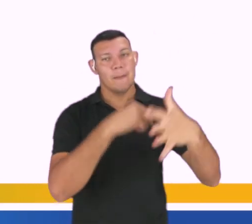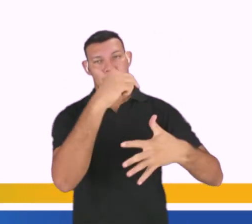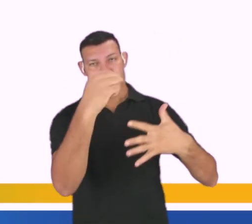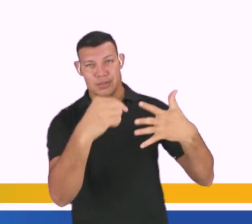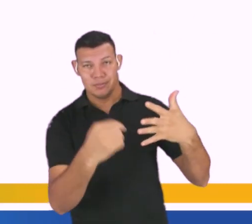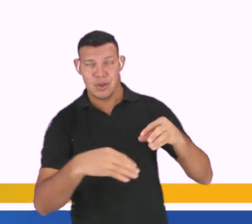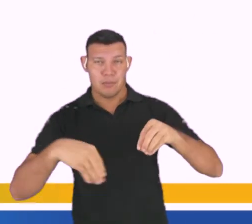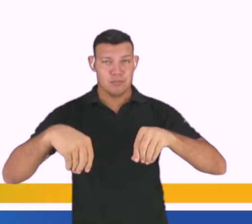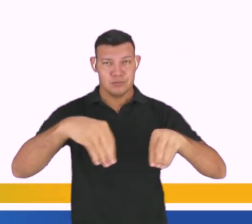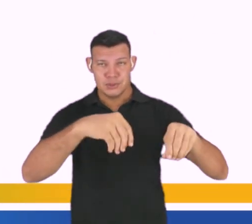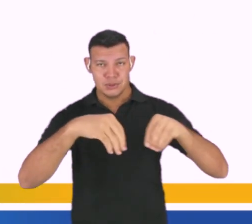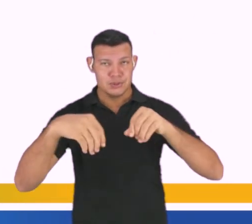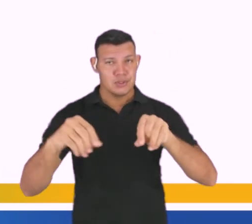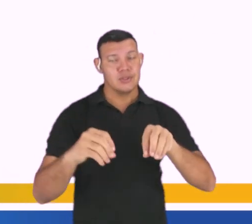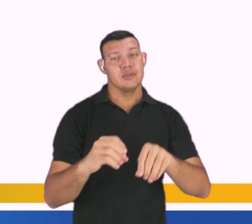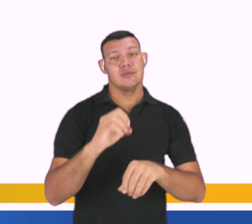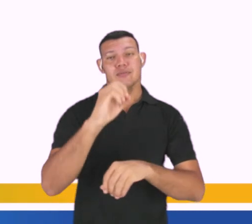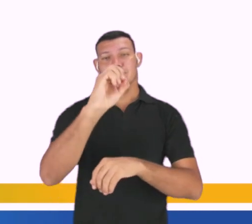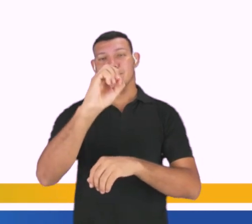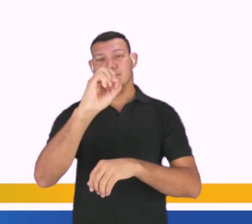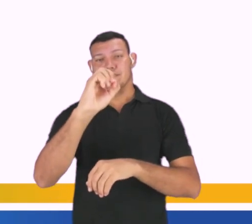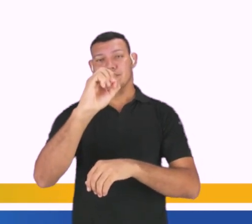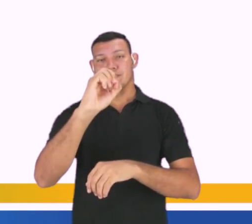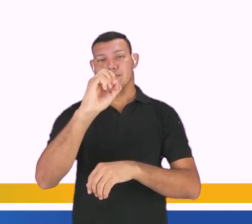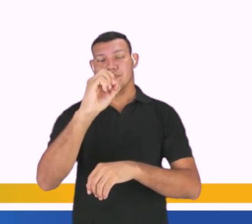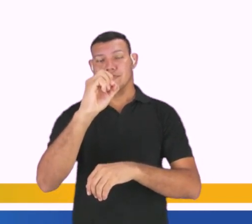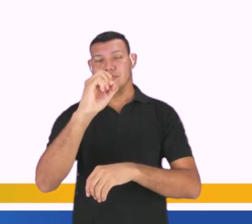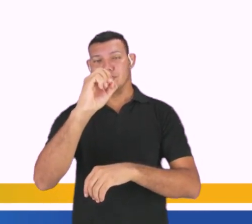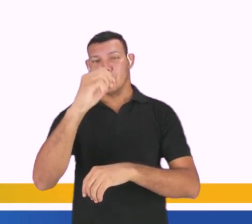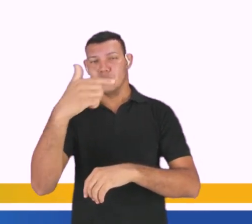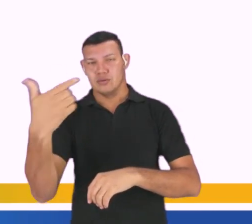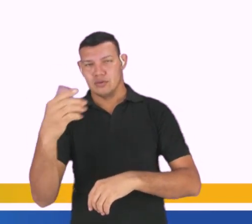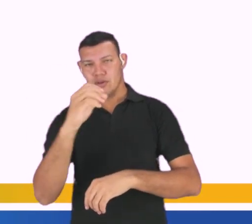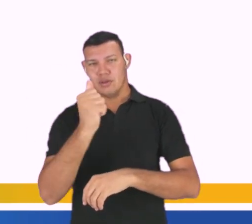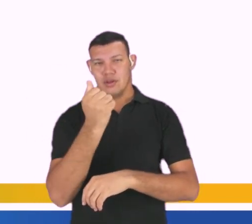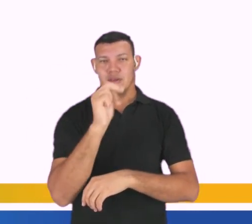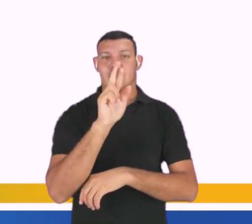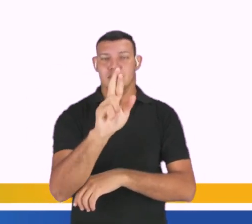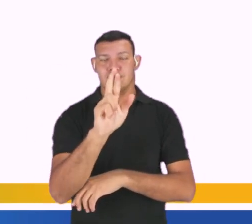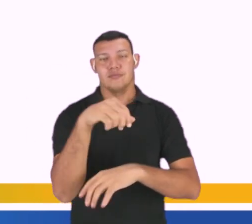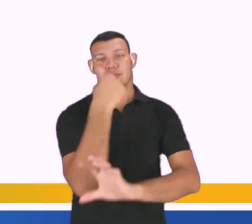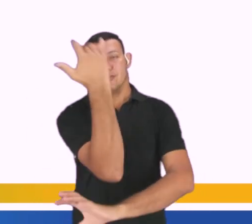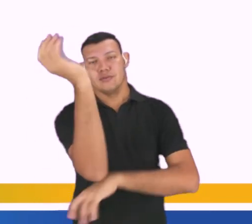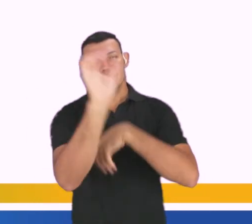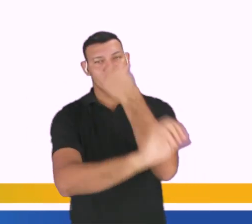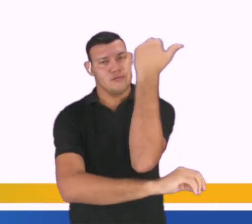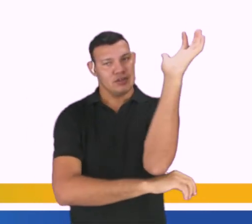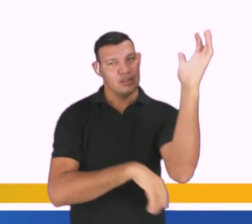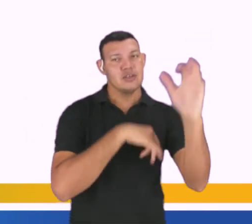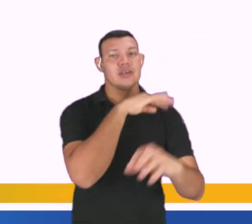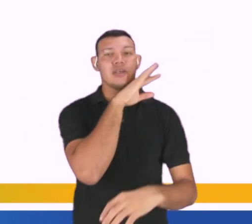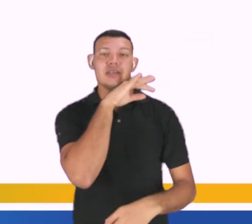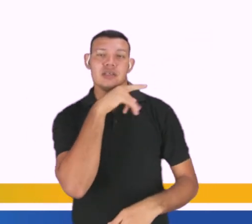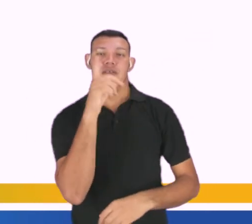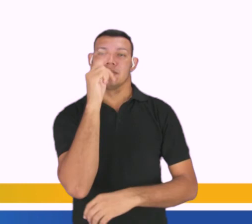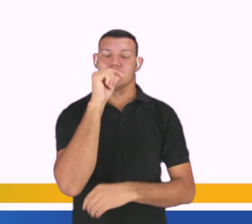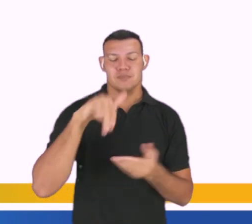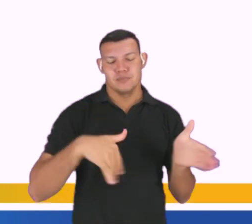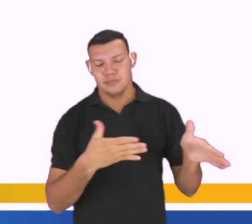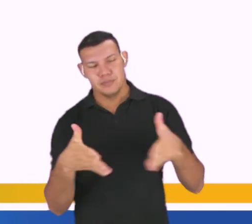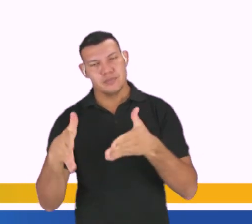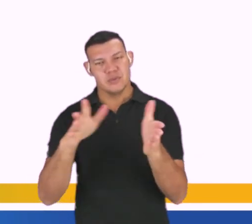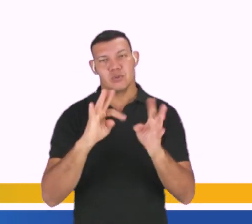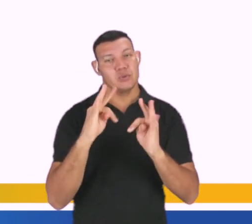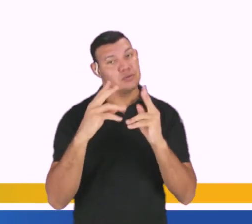o oxigênio, energia oriunda do sol, as florestas, os animais, dentre outros. E esses recursos,